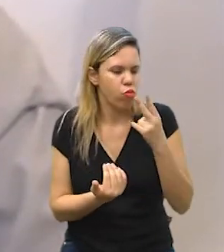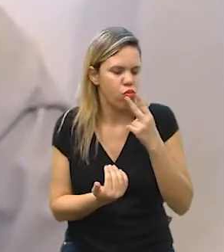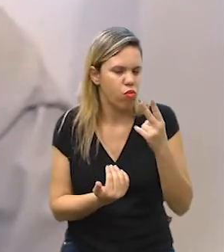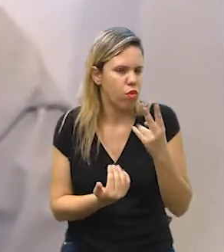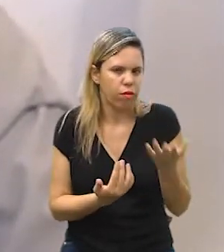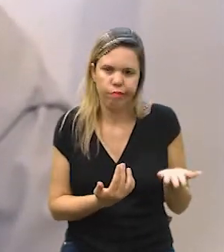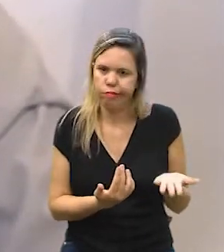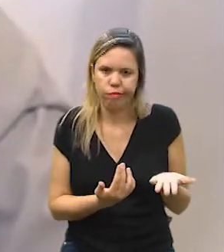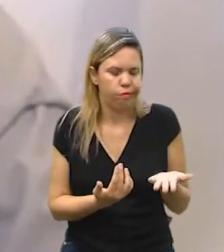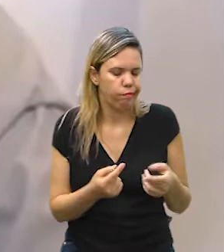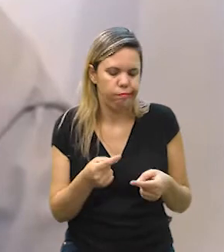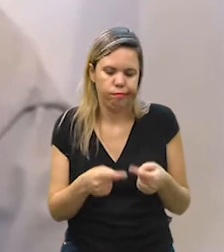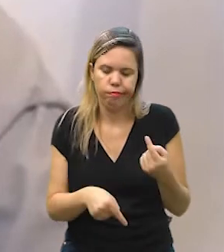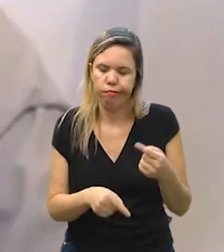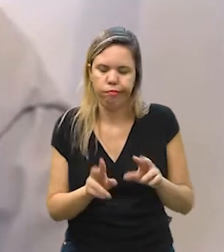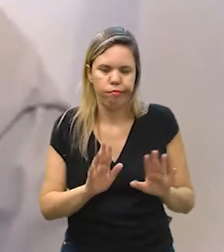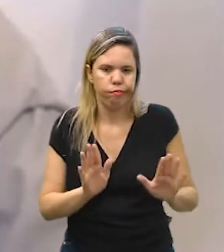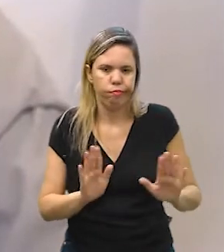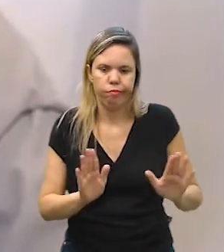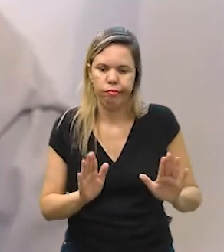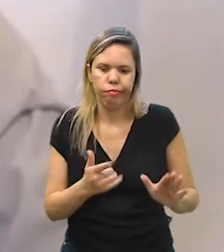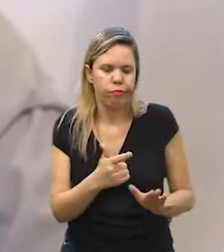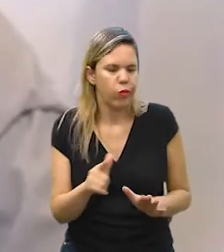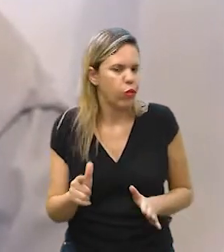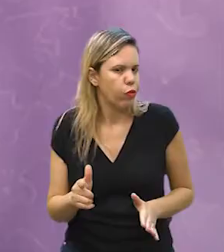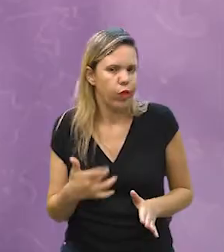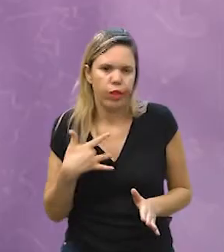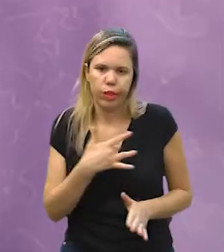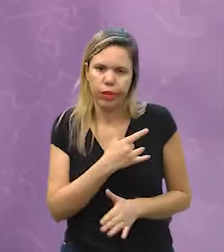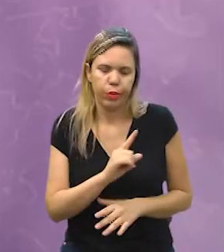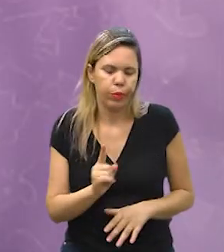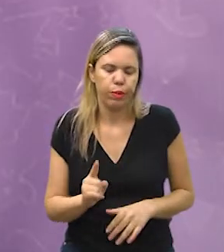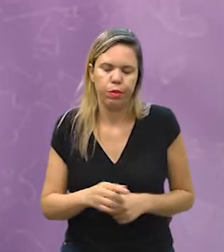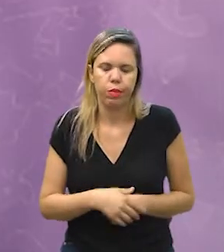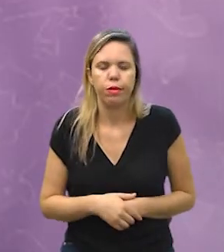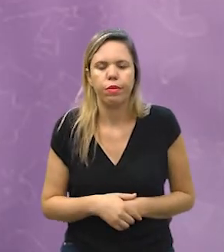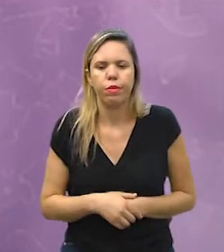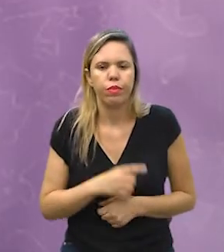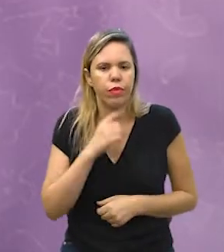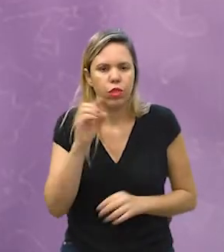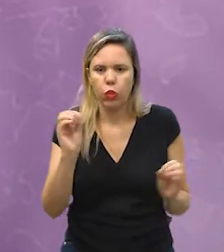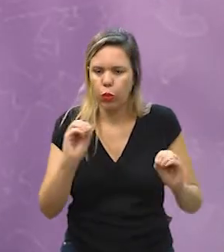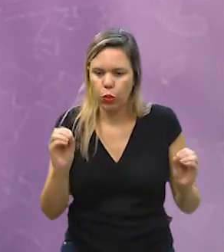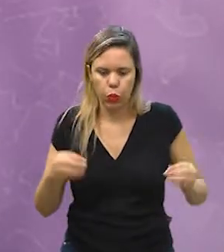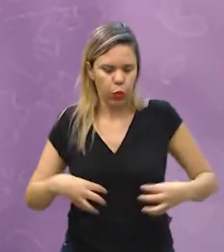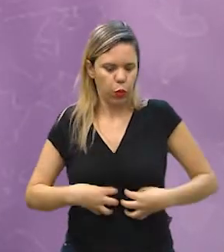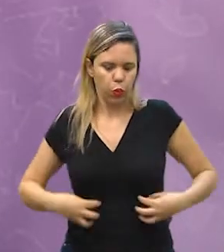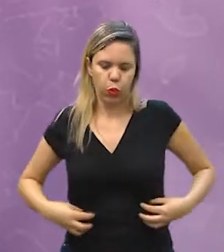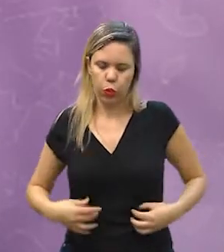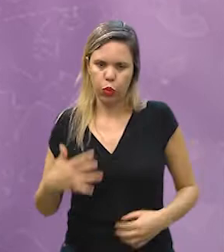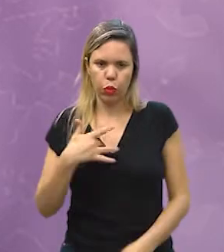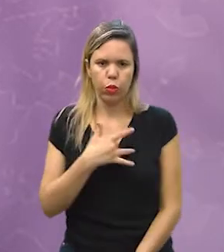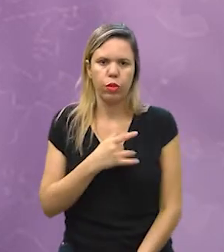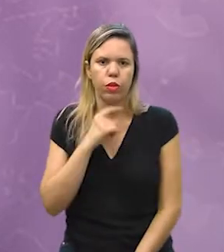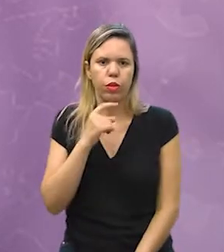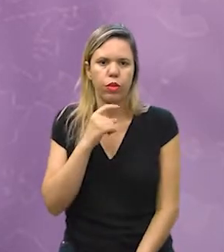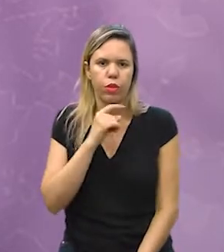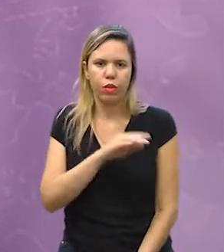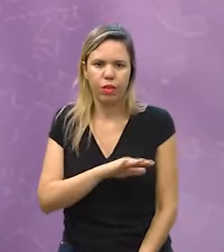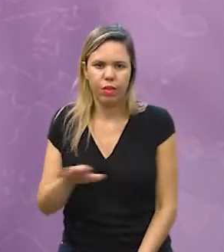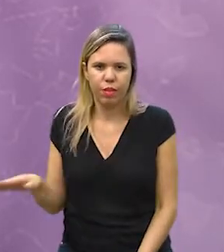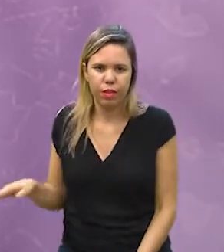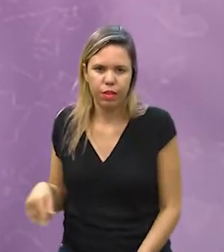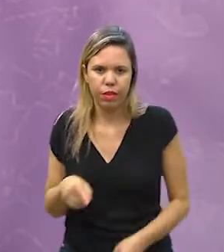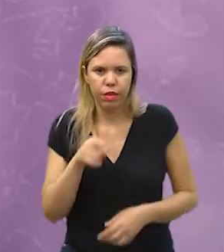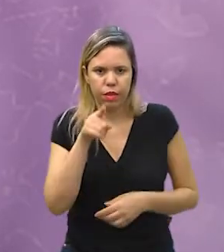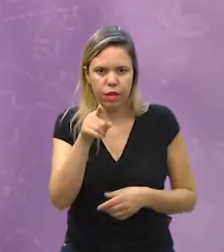cigarro, você nunca vai ter benefício com isso. Para nenhum órgão, né, doutor? Para a saúde de Nenhum órgão. ninguém. Então,